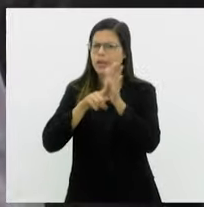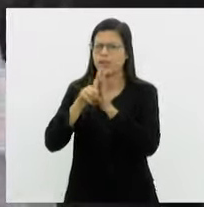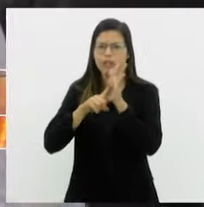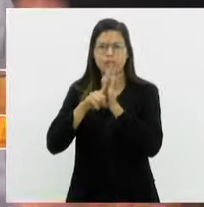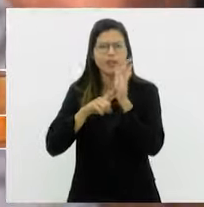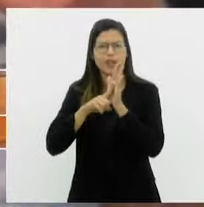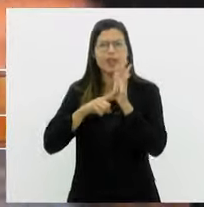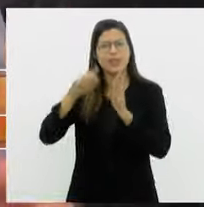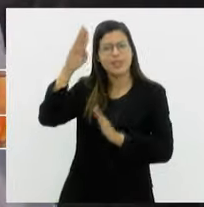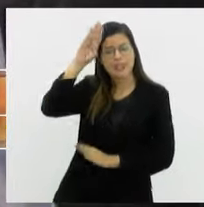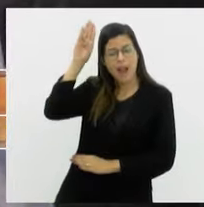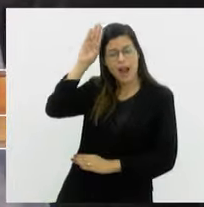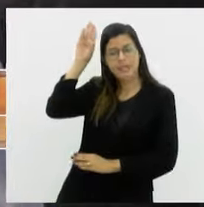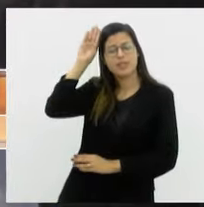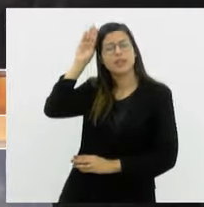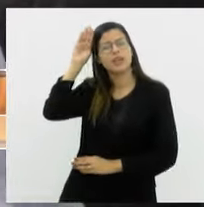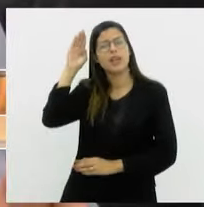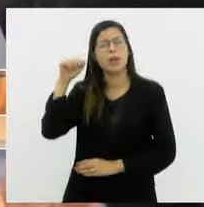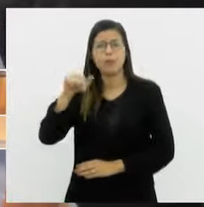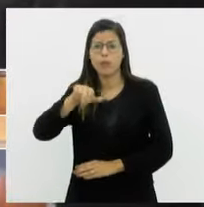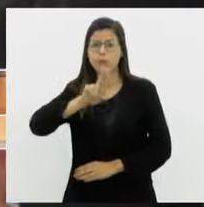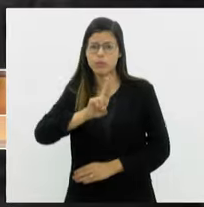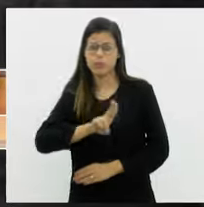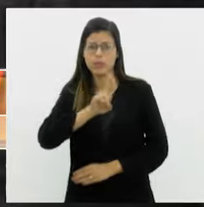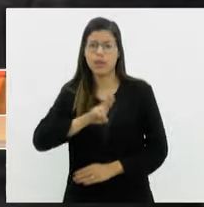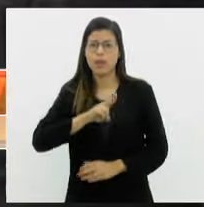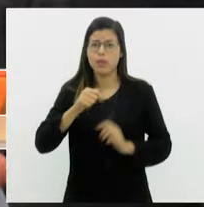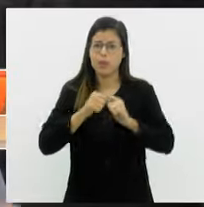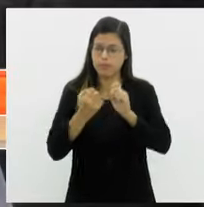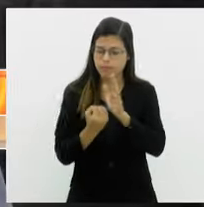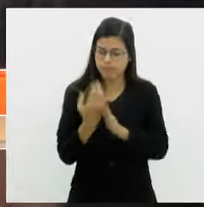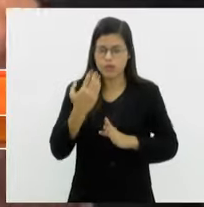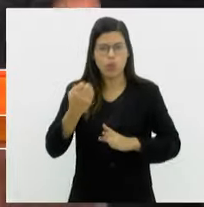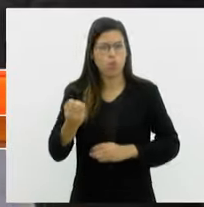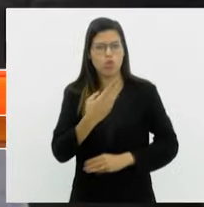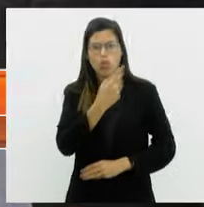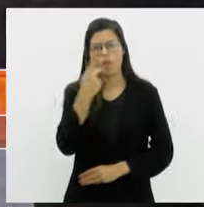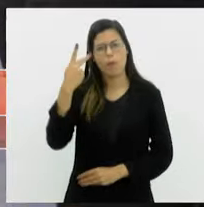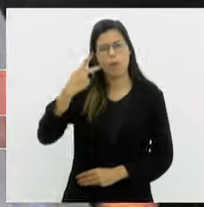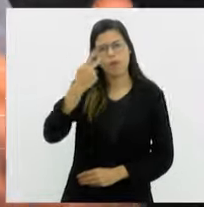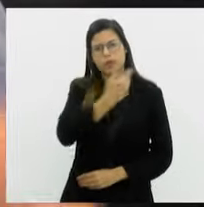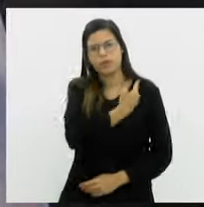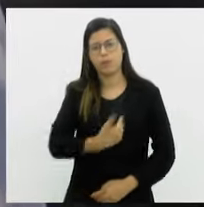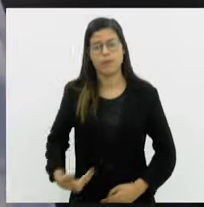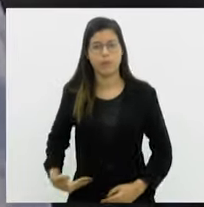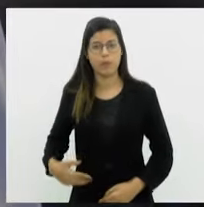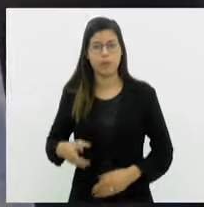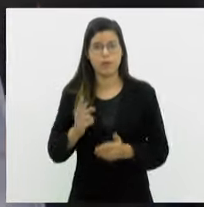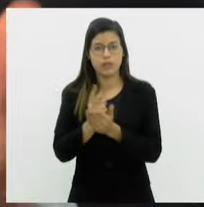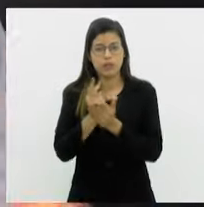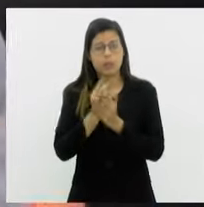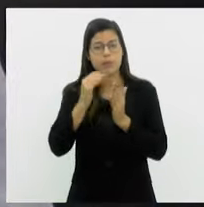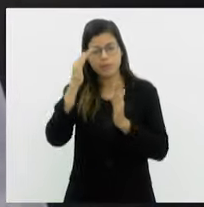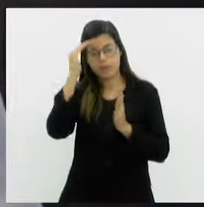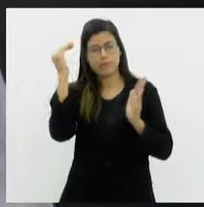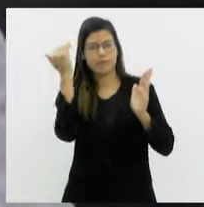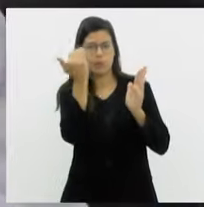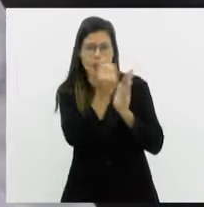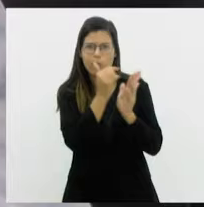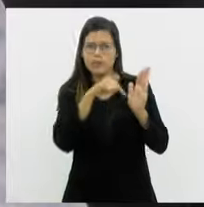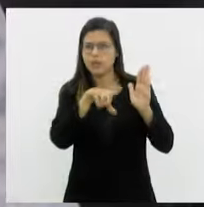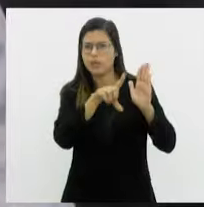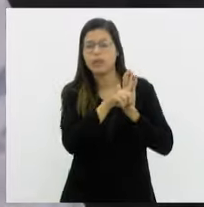nível acadêmico que serão usadas para formular novas políticas públicas. A gente fica sempre no cumpra-se dessas leis e hoje